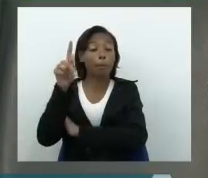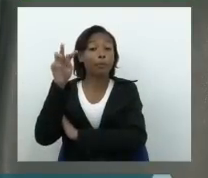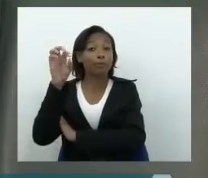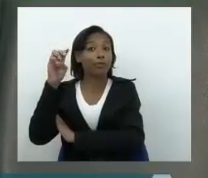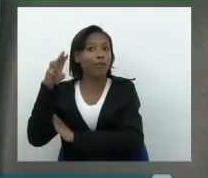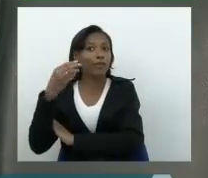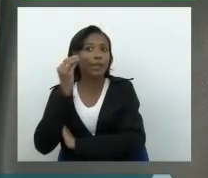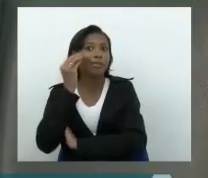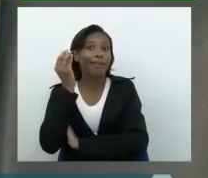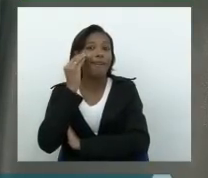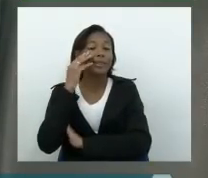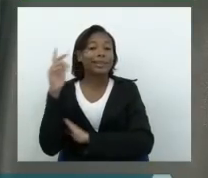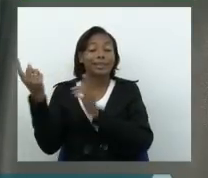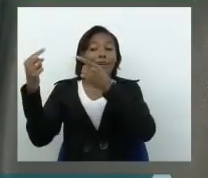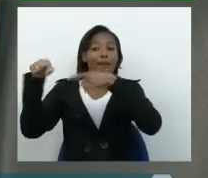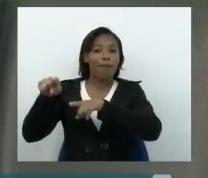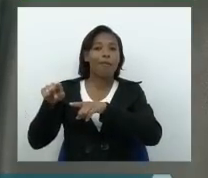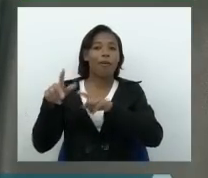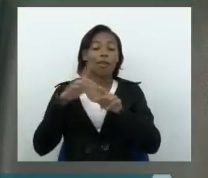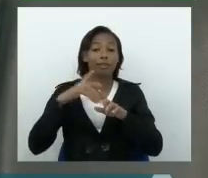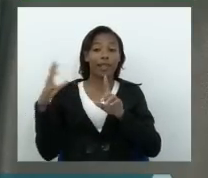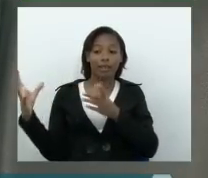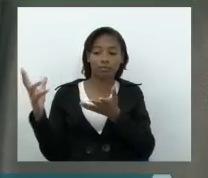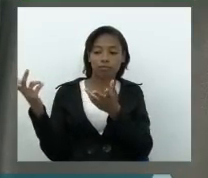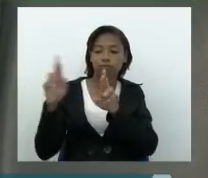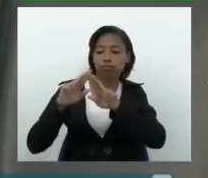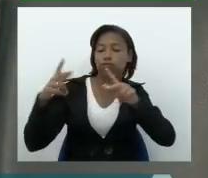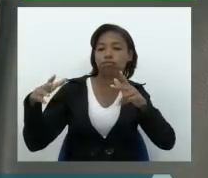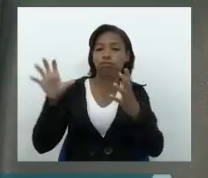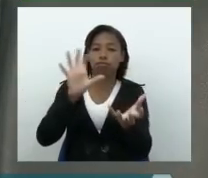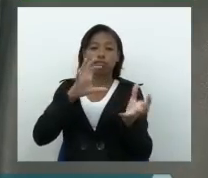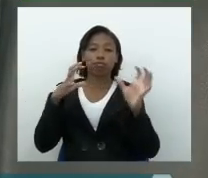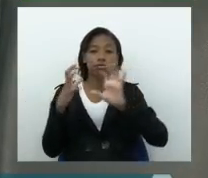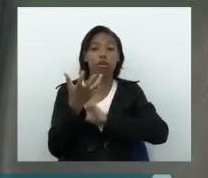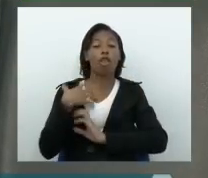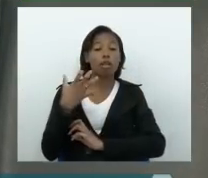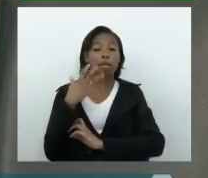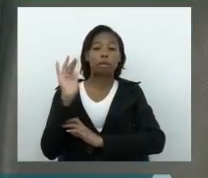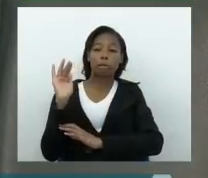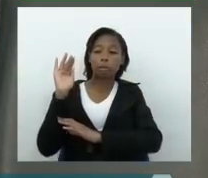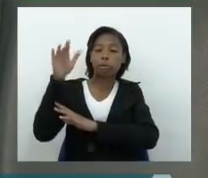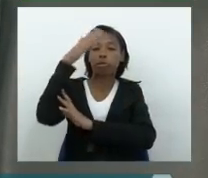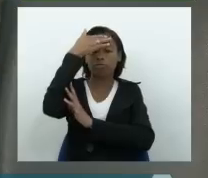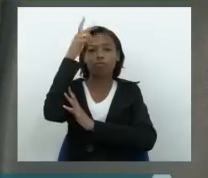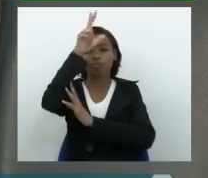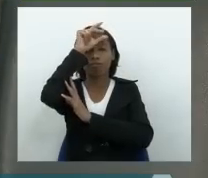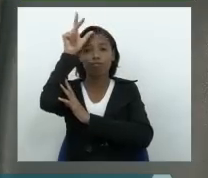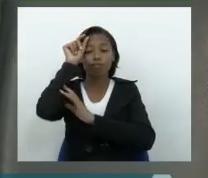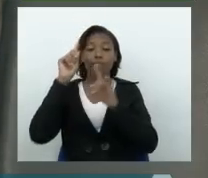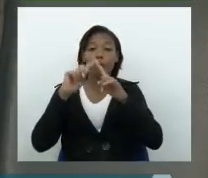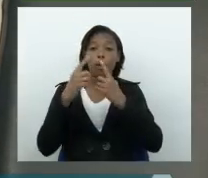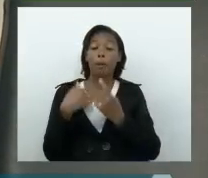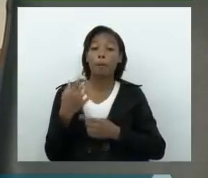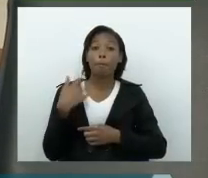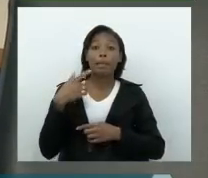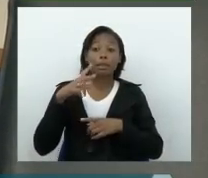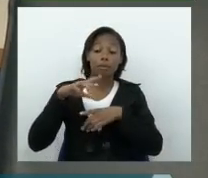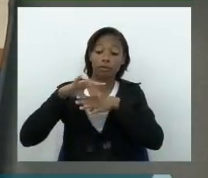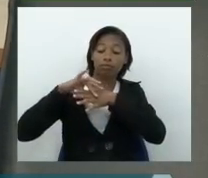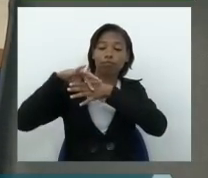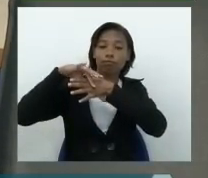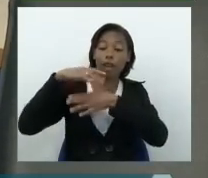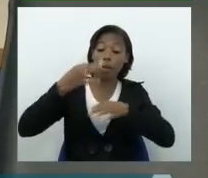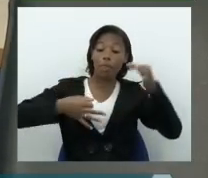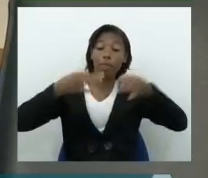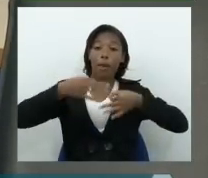os trabalhadores haja reação. Nós queremos ser prefeito, mas prefeito enquanto líder